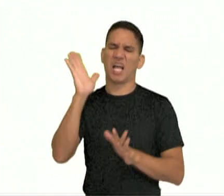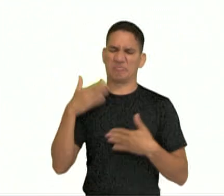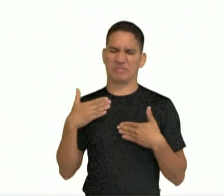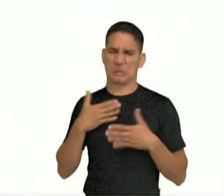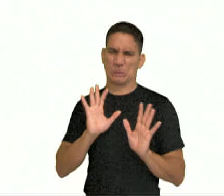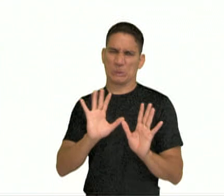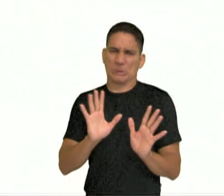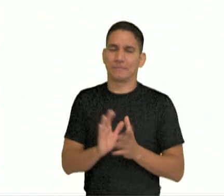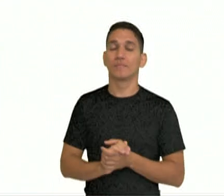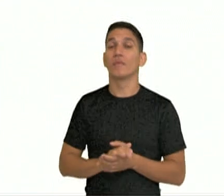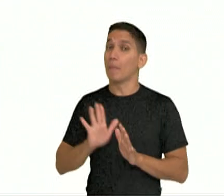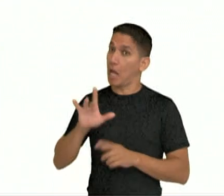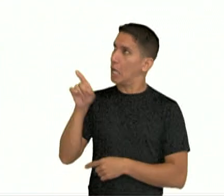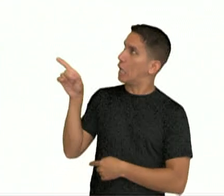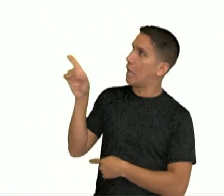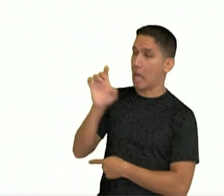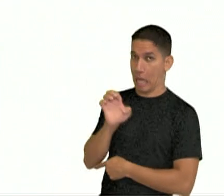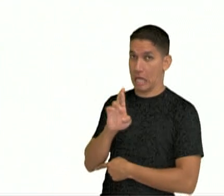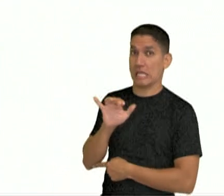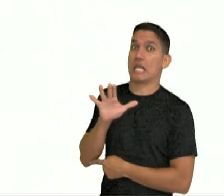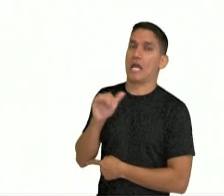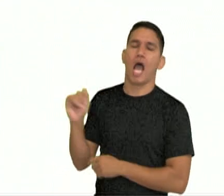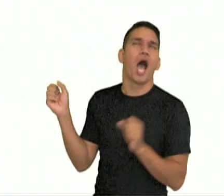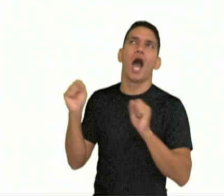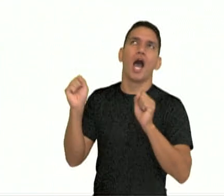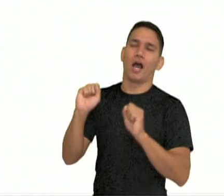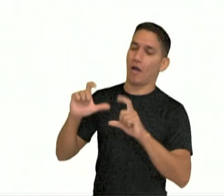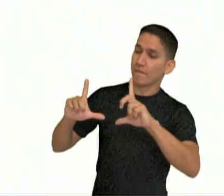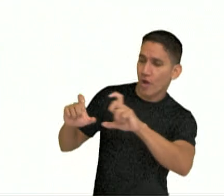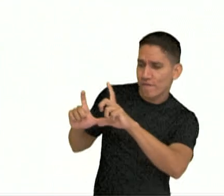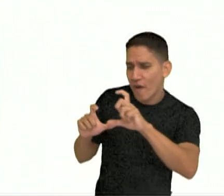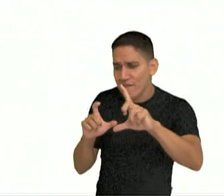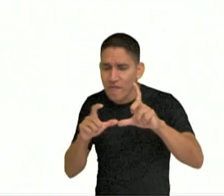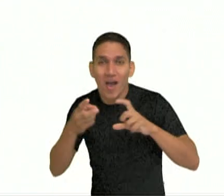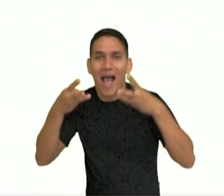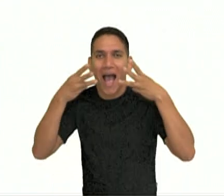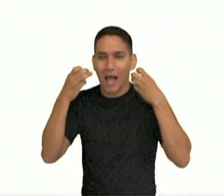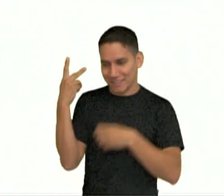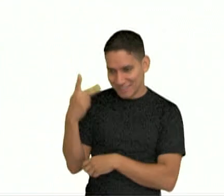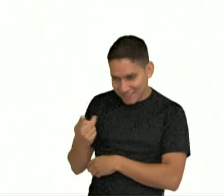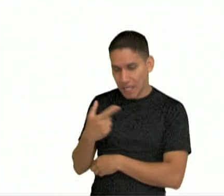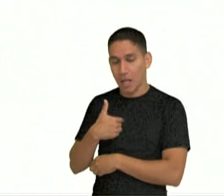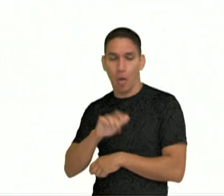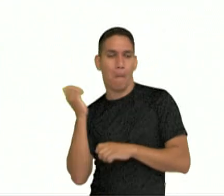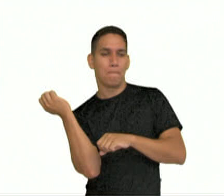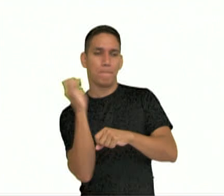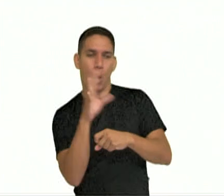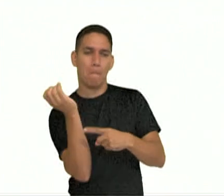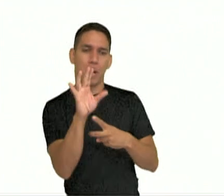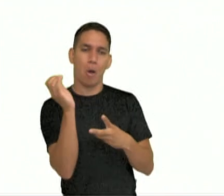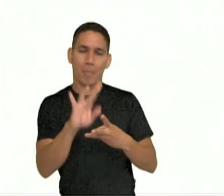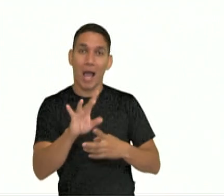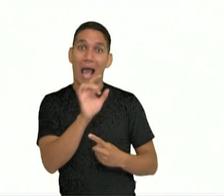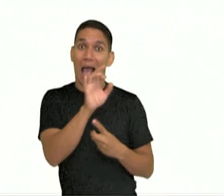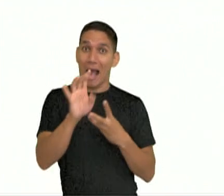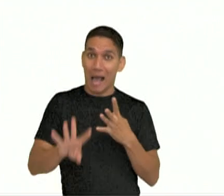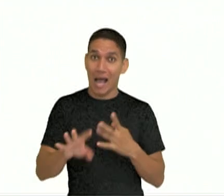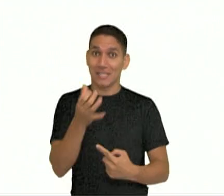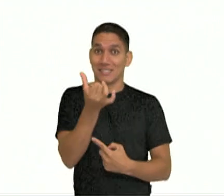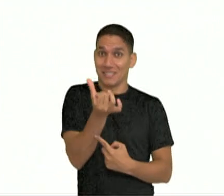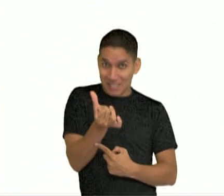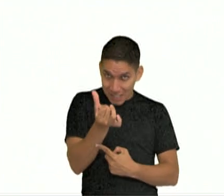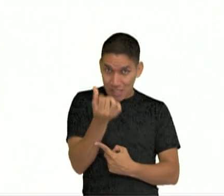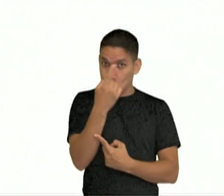posto. Mas a Érica adora e posta a foto do seu gato na internet. Cada uma das suas 6 últimas fotos